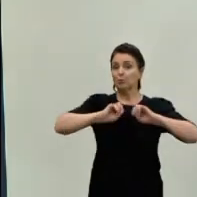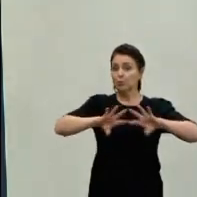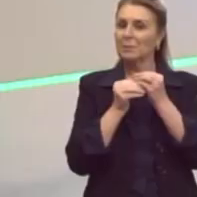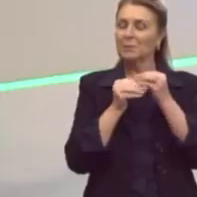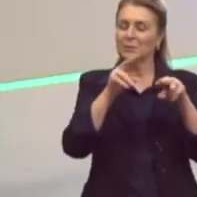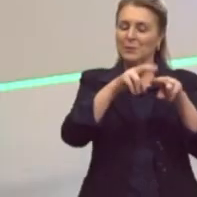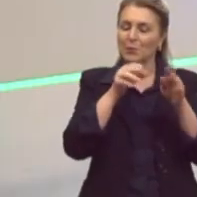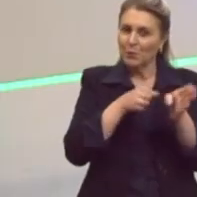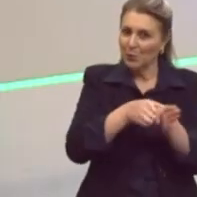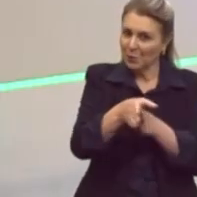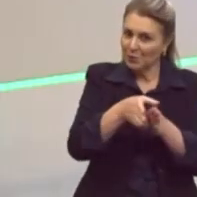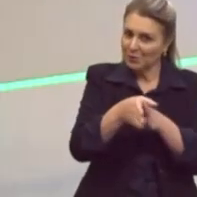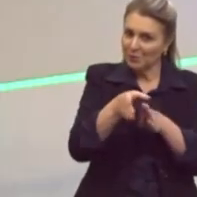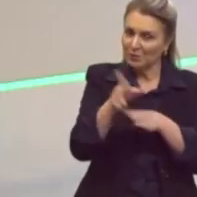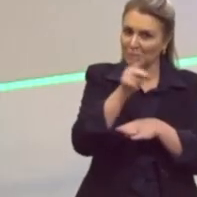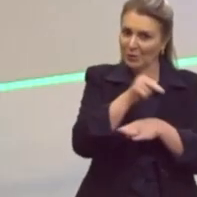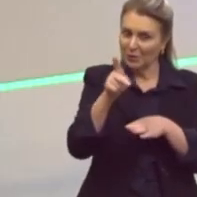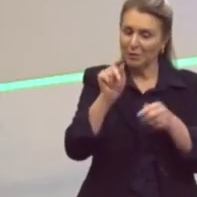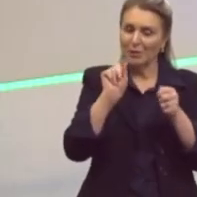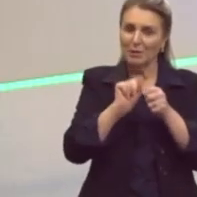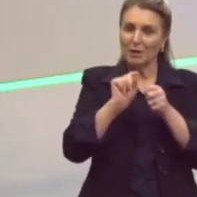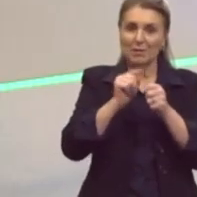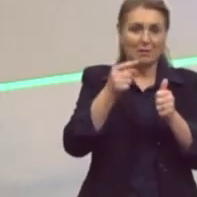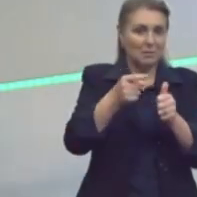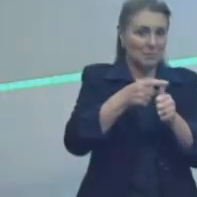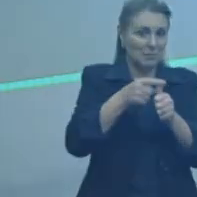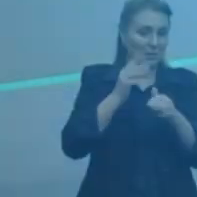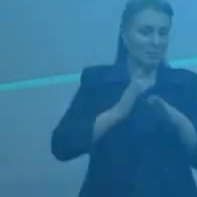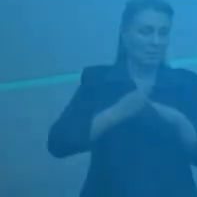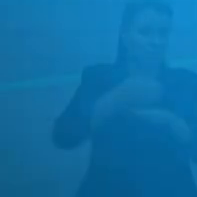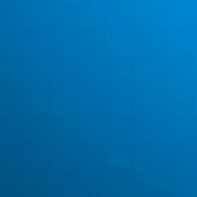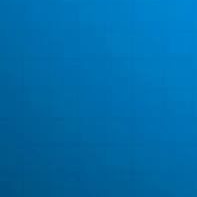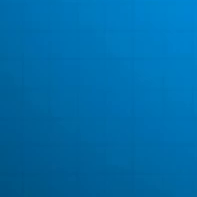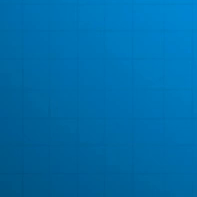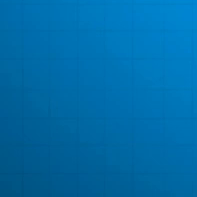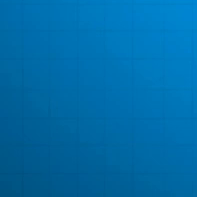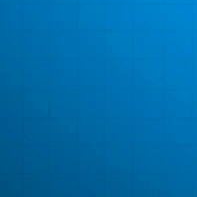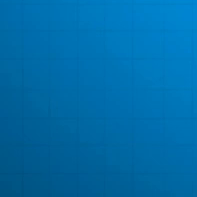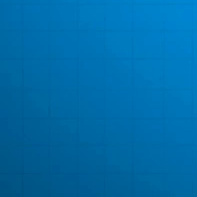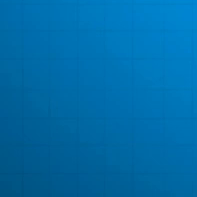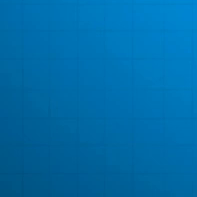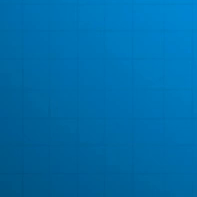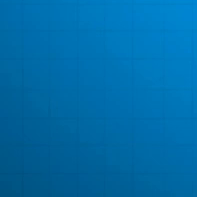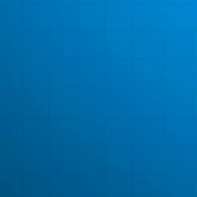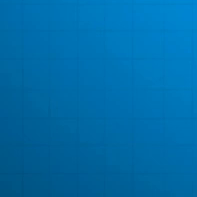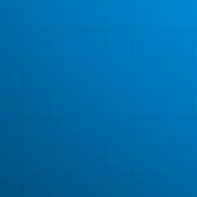o nosso sentimento a família EA todos os amigos tá agoniado né